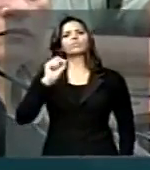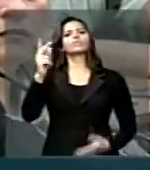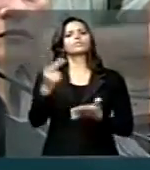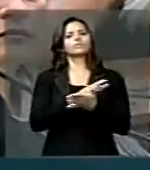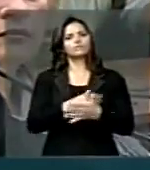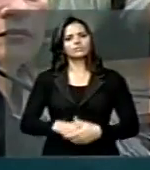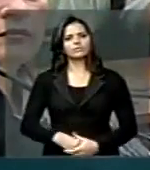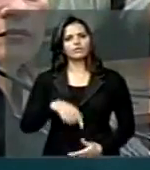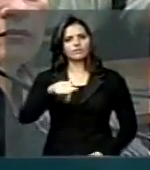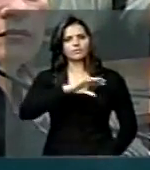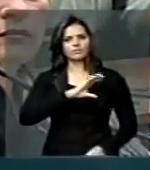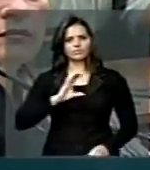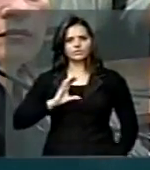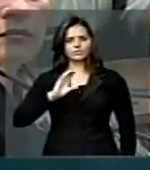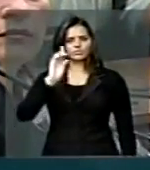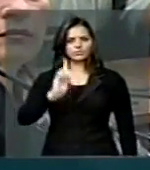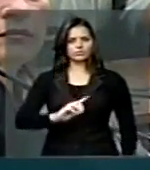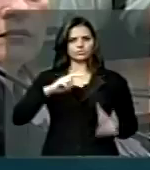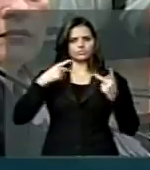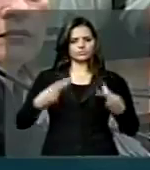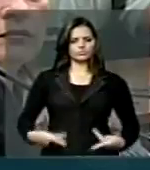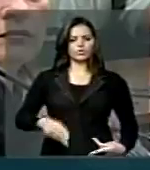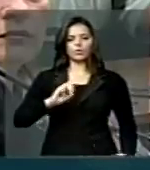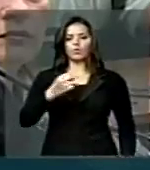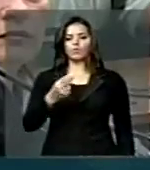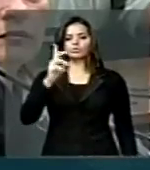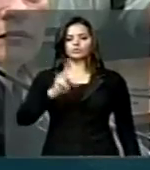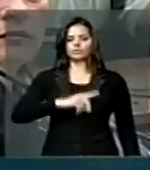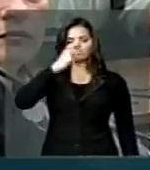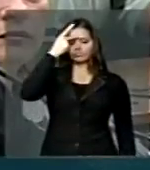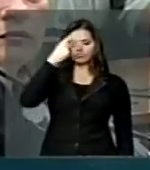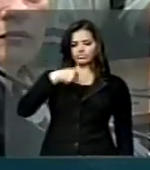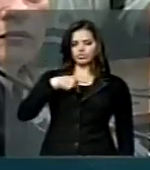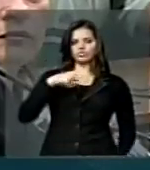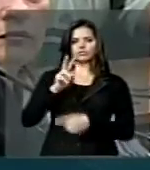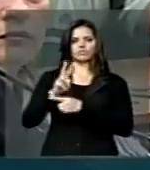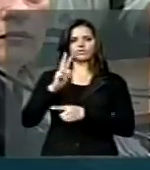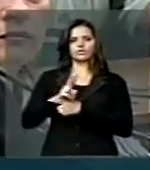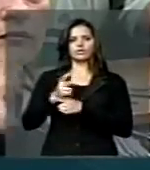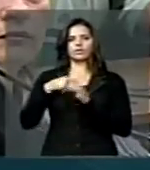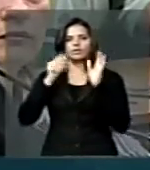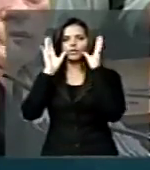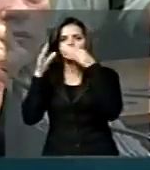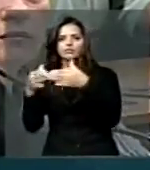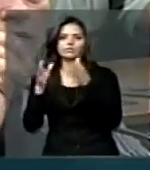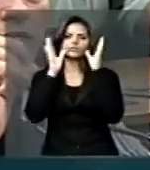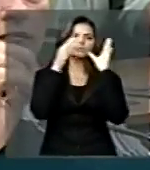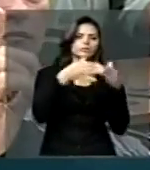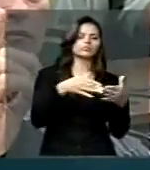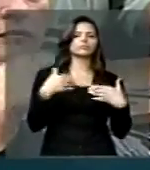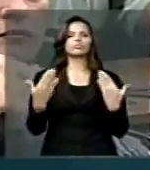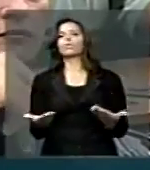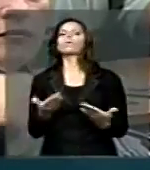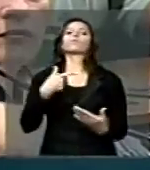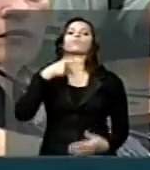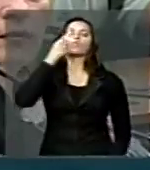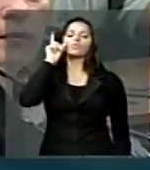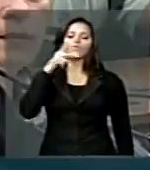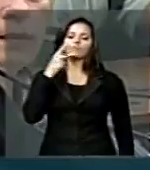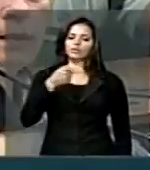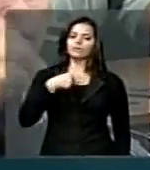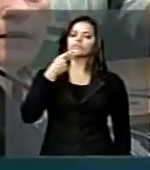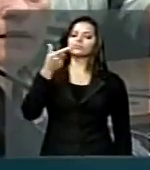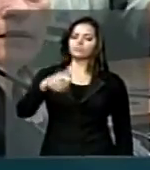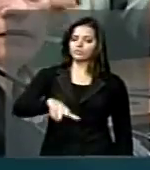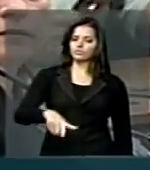aqui é uma comissão de direitos humanos ou uma comissão de direito pessoal ou defender princípio de A ou B? Ontem eu fiz uma colocação e